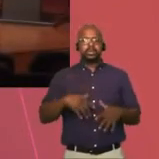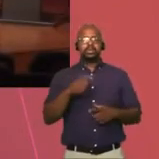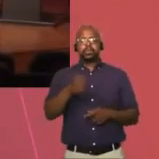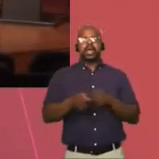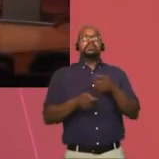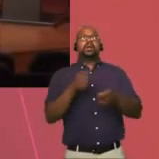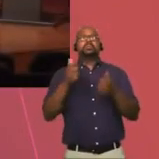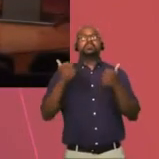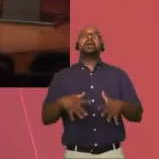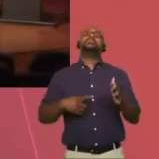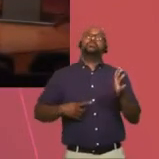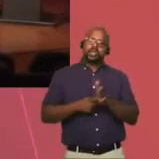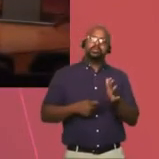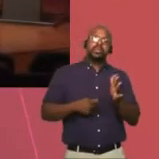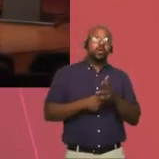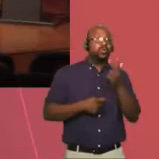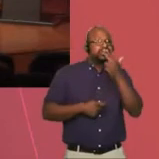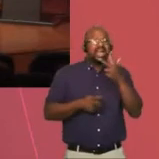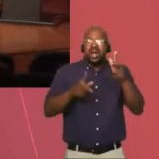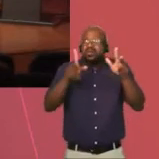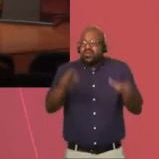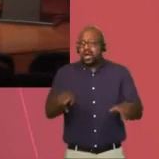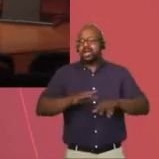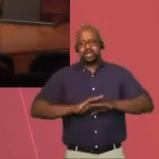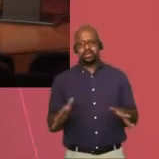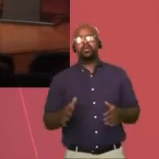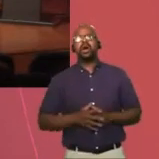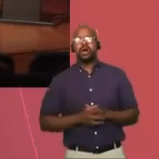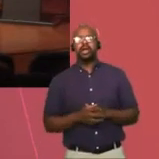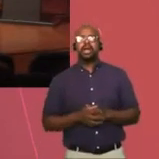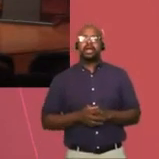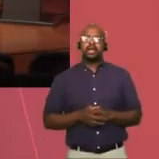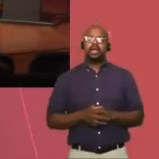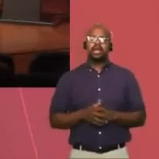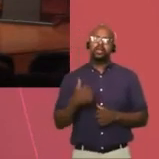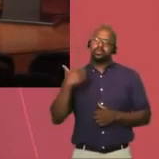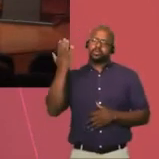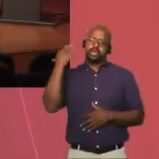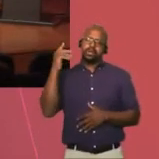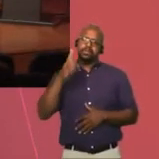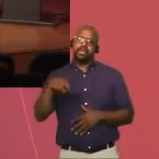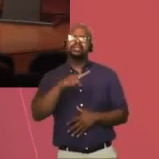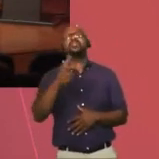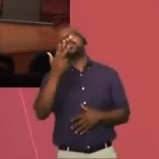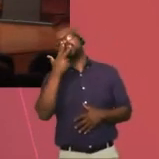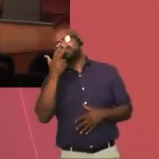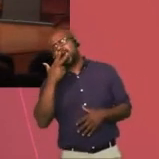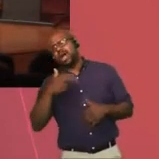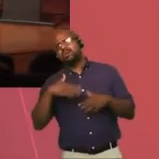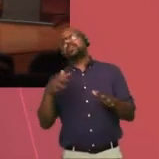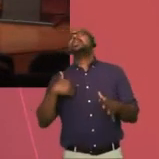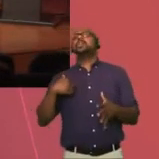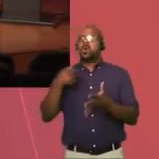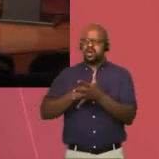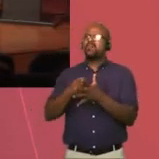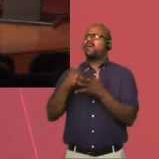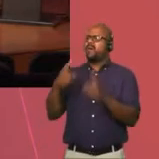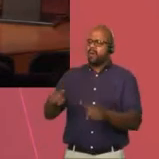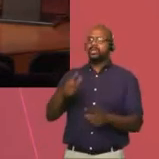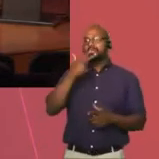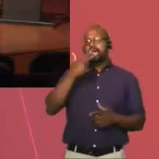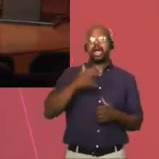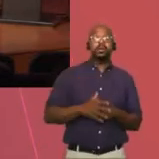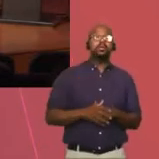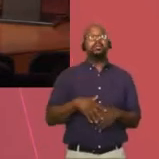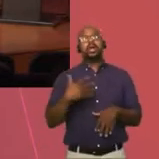por causa disso ele começa a pressionar com cigarro foi exatamente assim eu só dá porque a gente fumava e eu lutava contra o cigarro